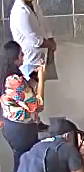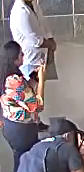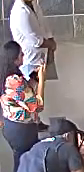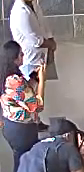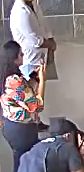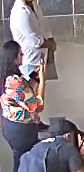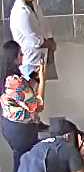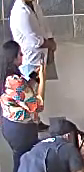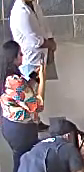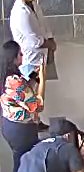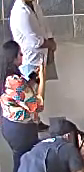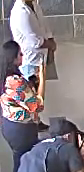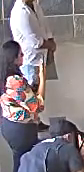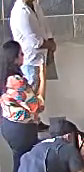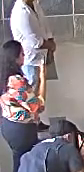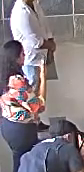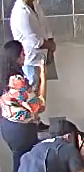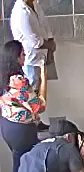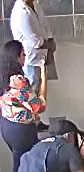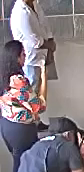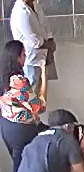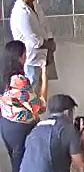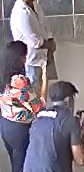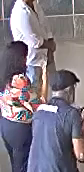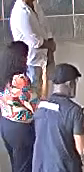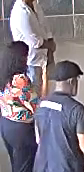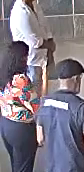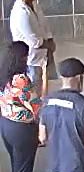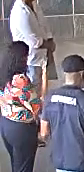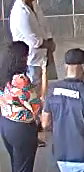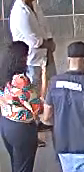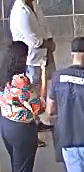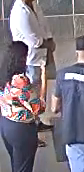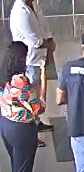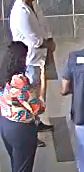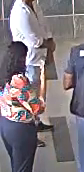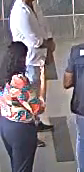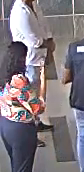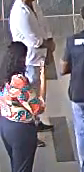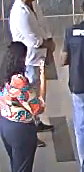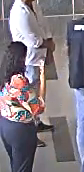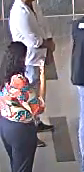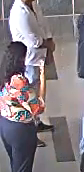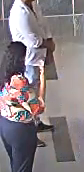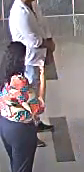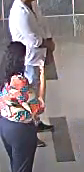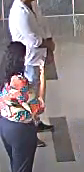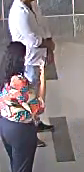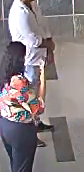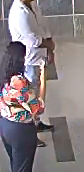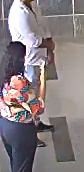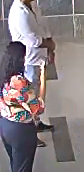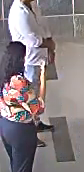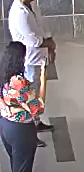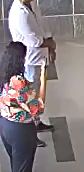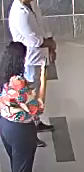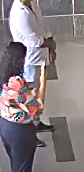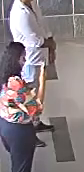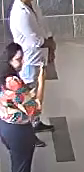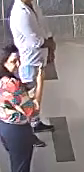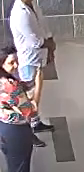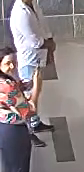vida dos autistas em Minas Gerais, e o projeto já está tramitando aqui na casa, de minha autoria, para transformar essa carteirinha